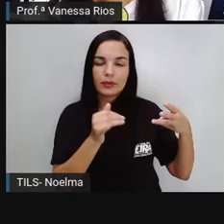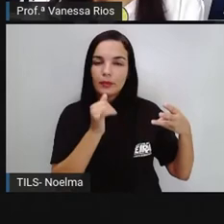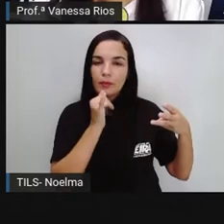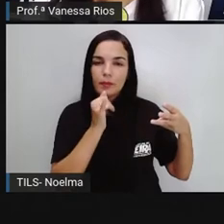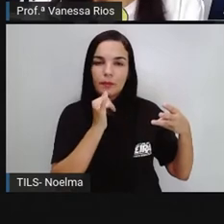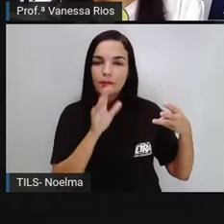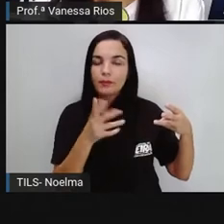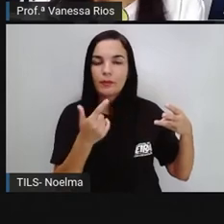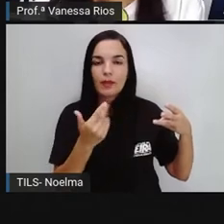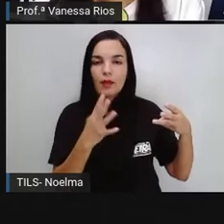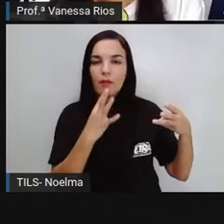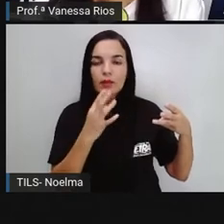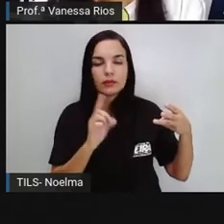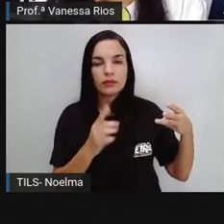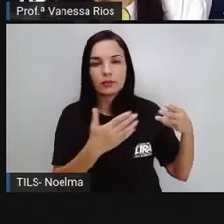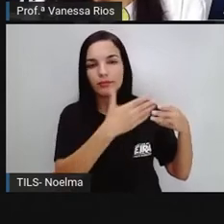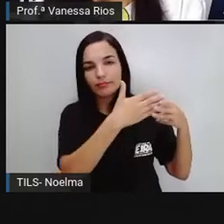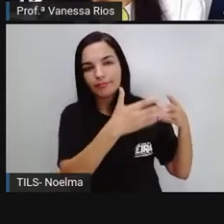existem aí